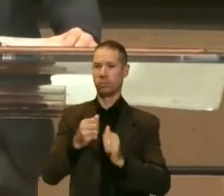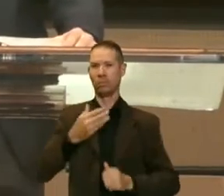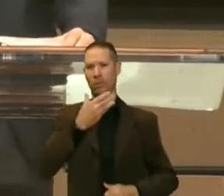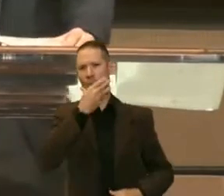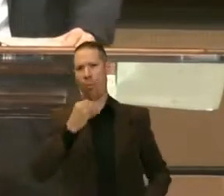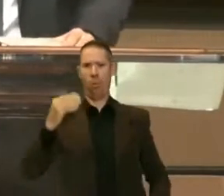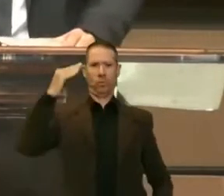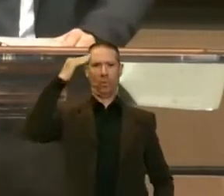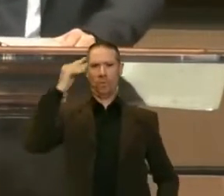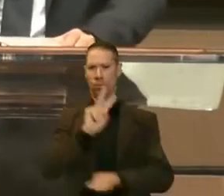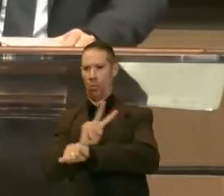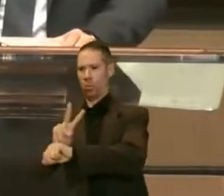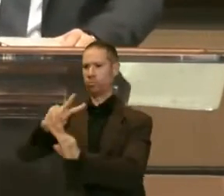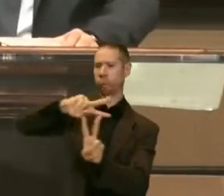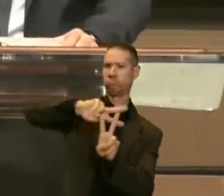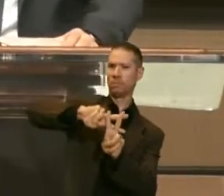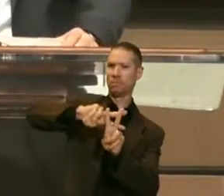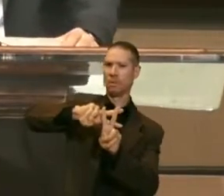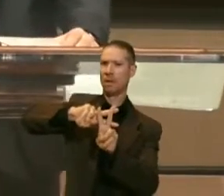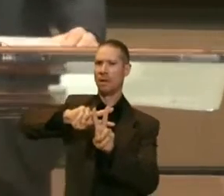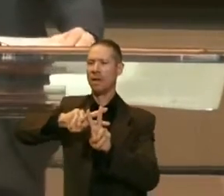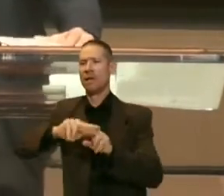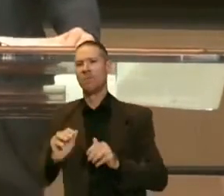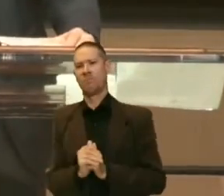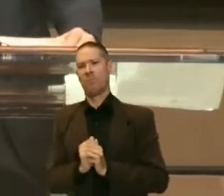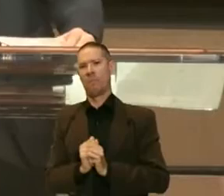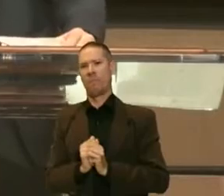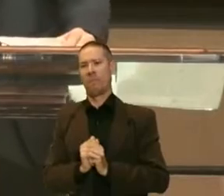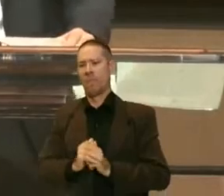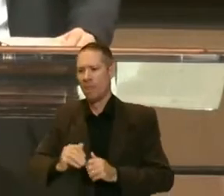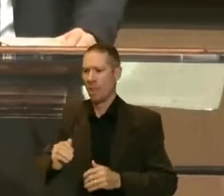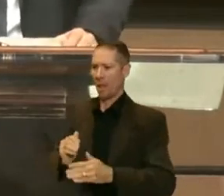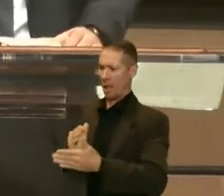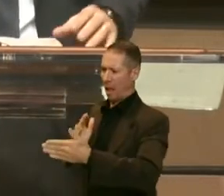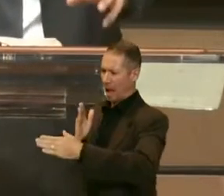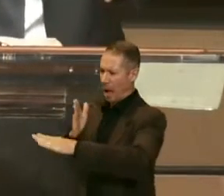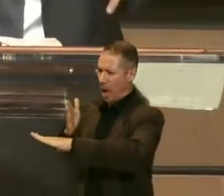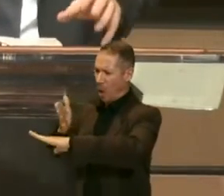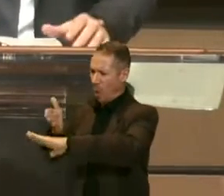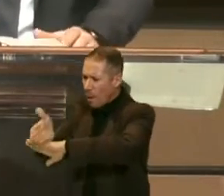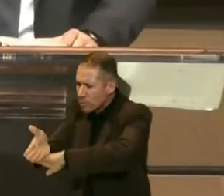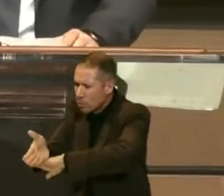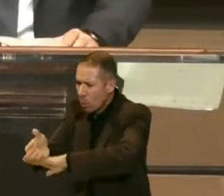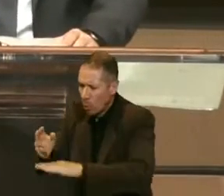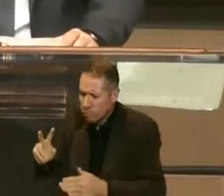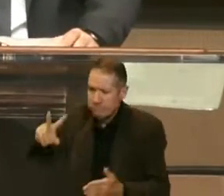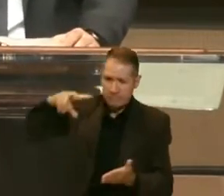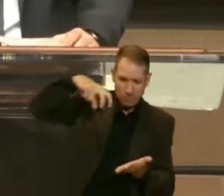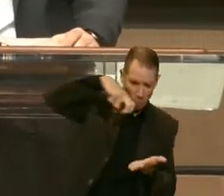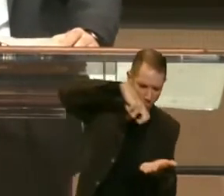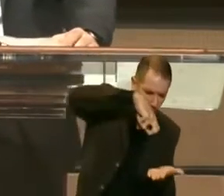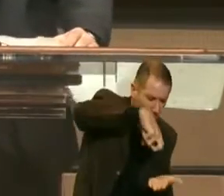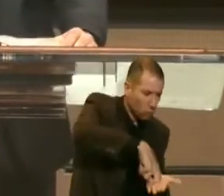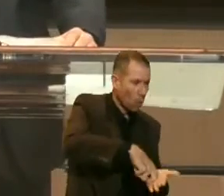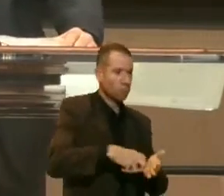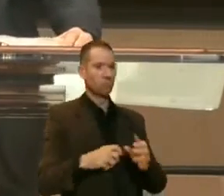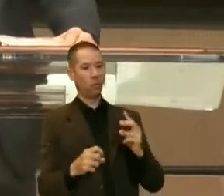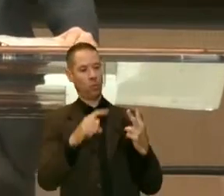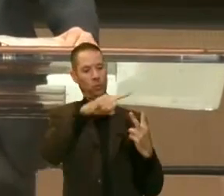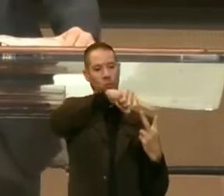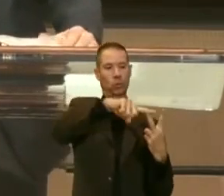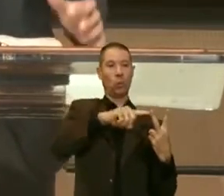carcereiro, tendo pedido uma luz, entrou precipitadamente, trêmulo, prostrou-se diante de Paulo e